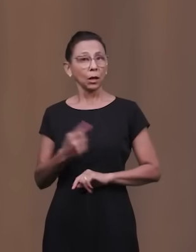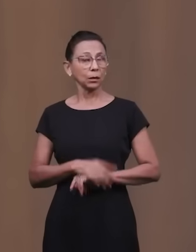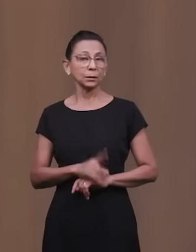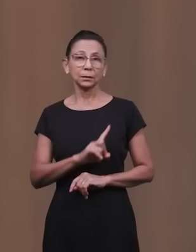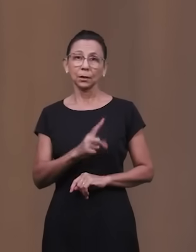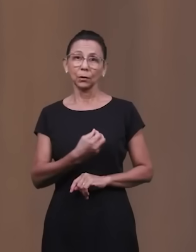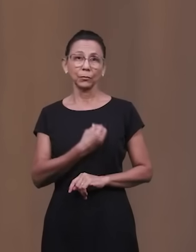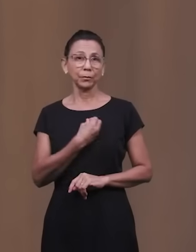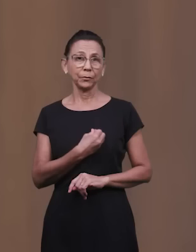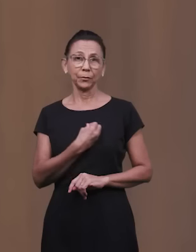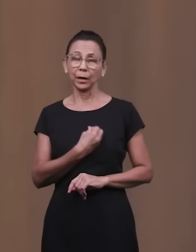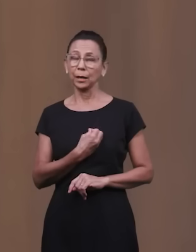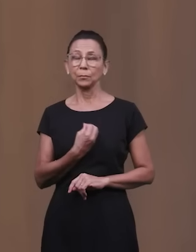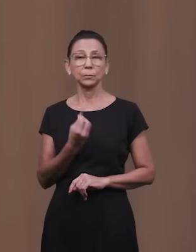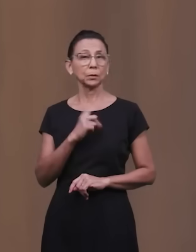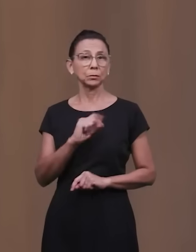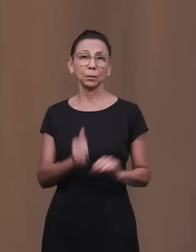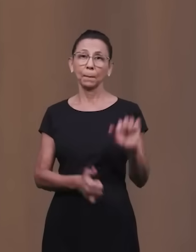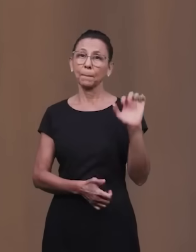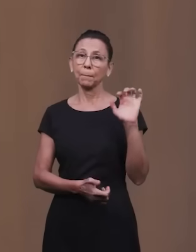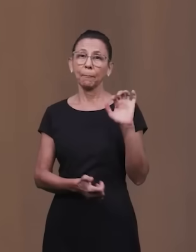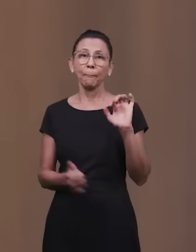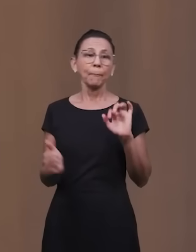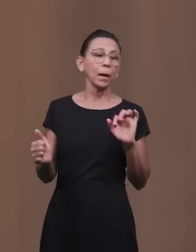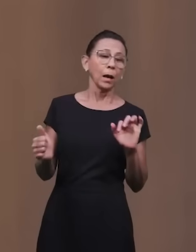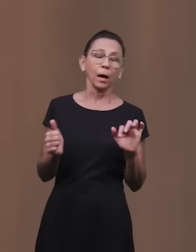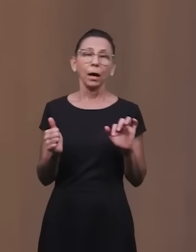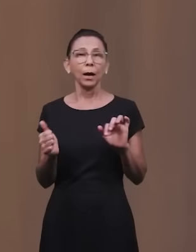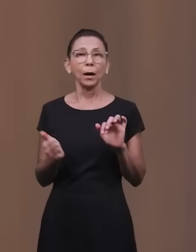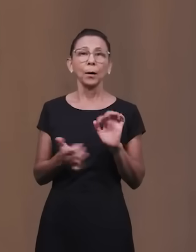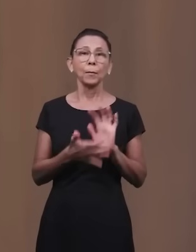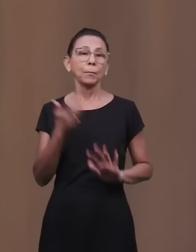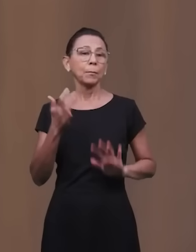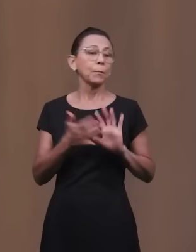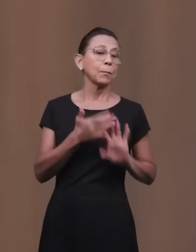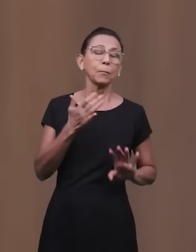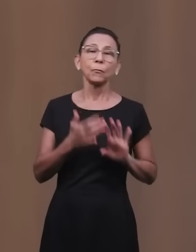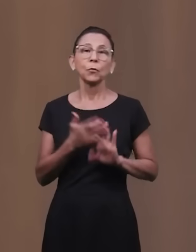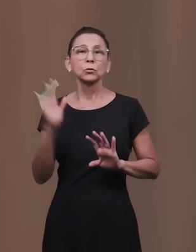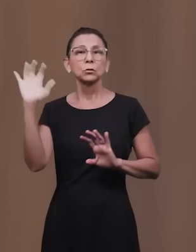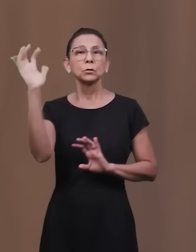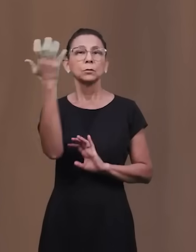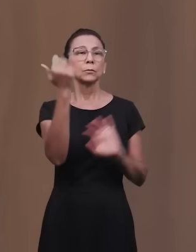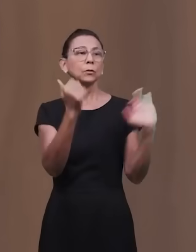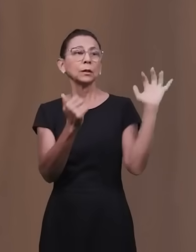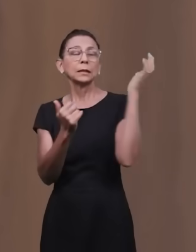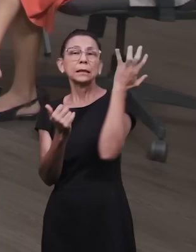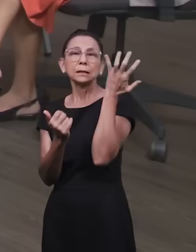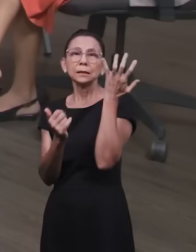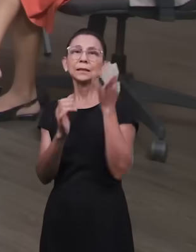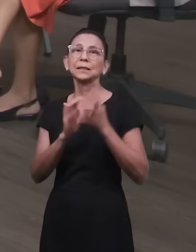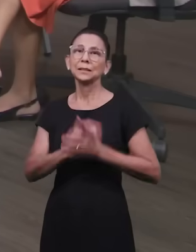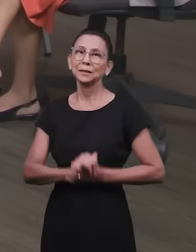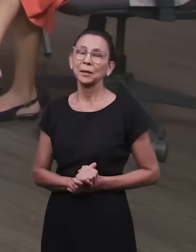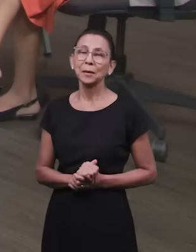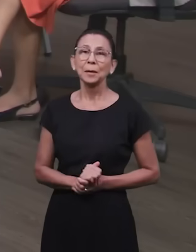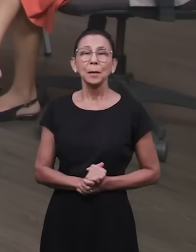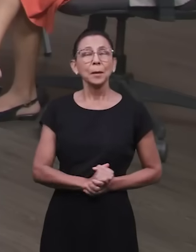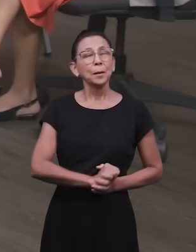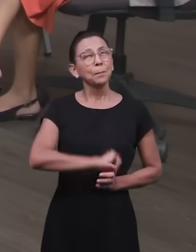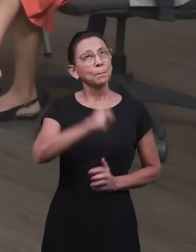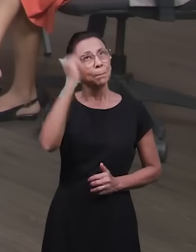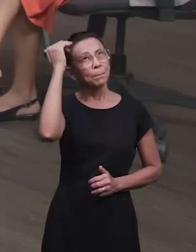não é essa a realidade. O que muitas vezes está acontecendo é que a nossa capacidade de imaginação de um futuro ou lembrança